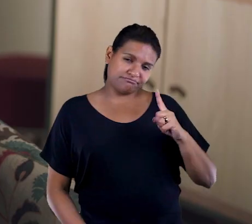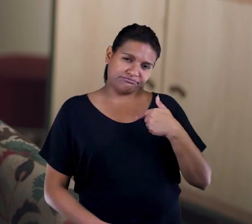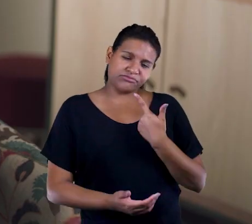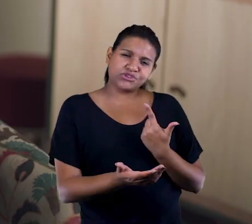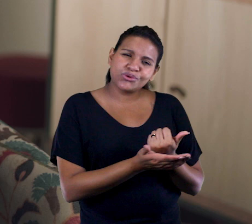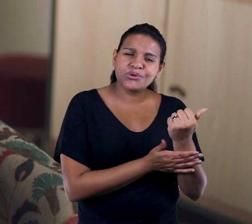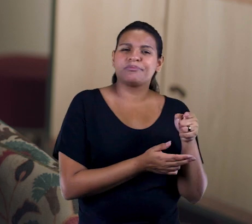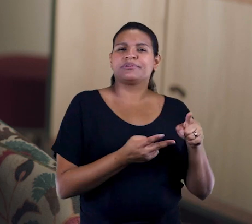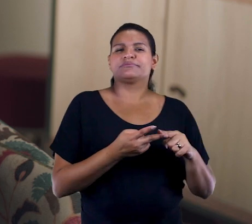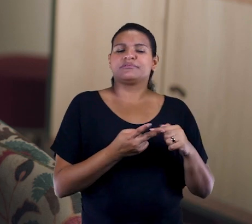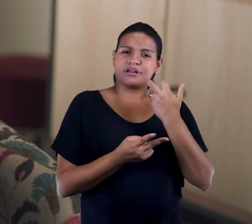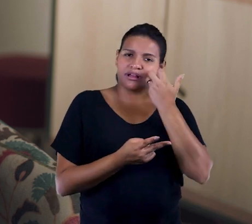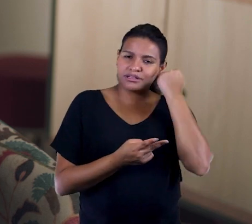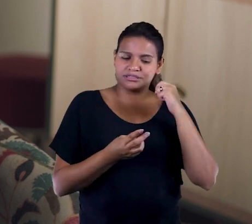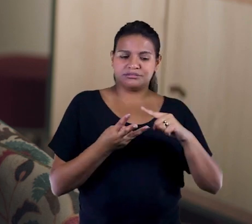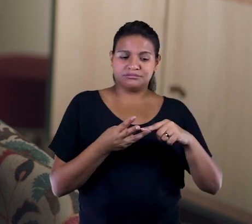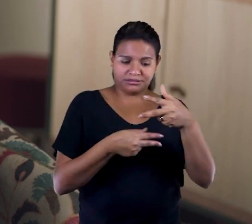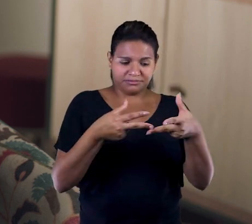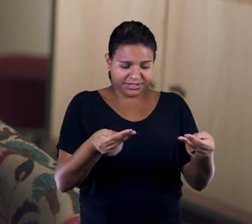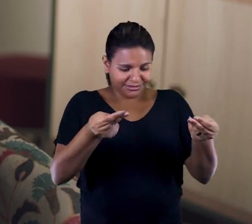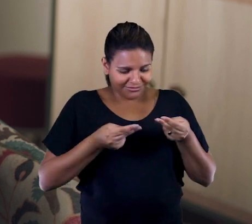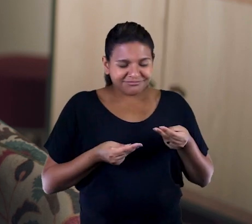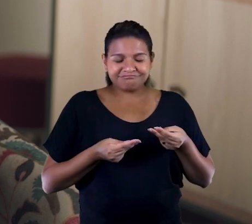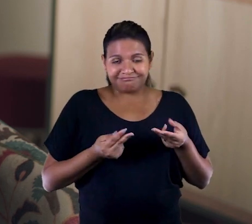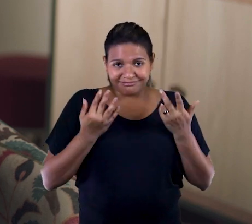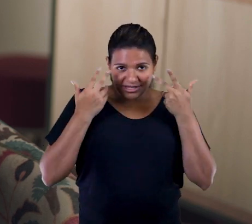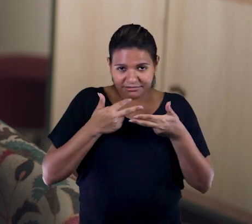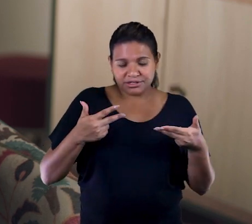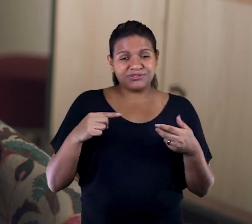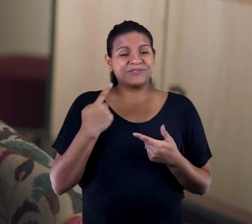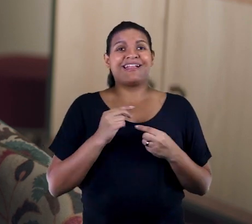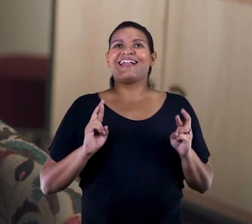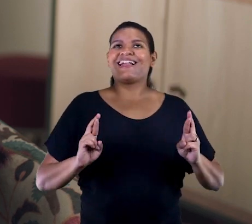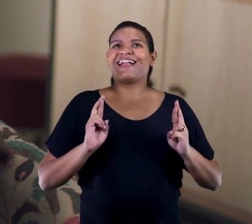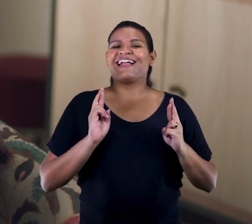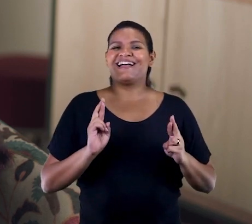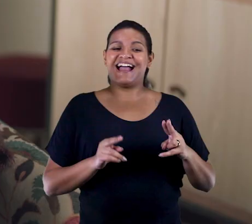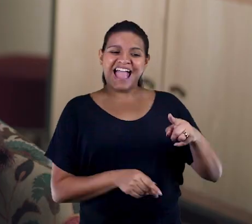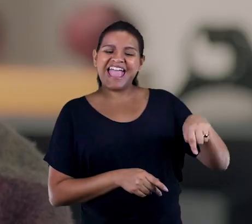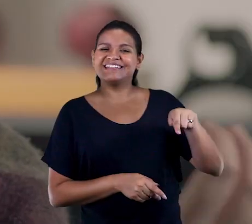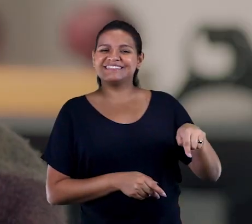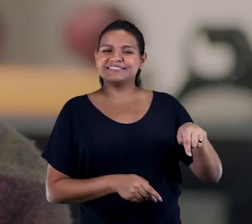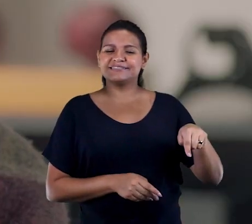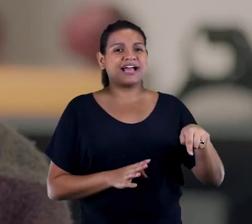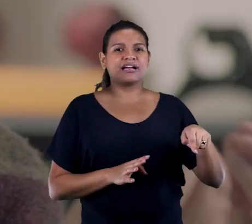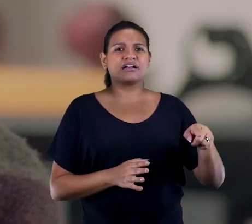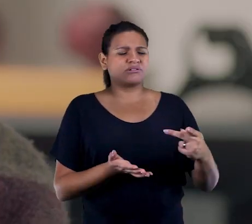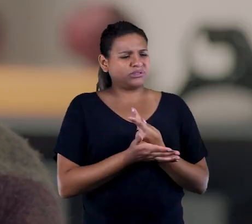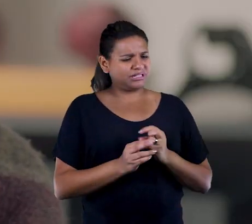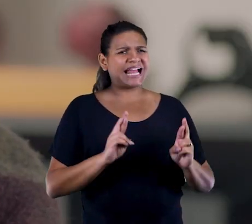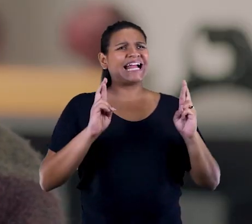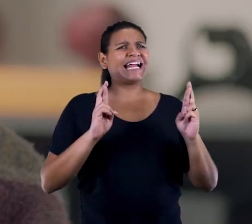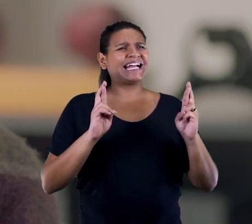Se a gente compra, adota ou ganha um animal de presente, a gente tem certas expectativas de como ele vai se comportar. Quando essas expectativas